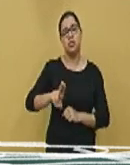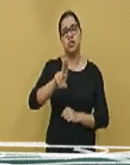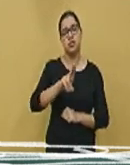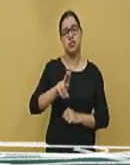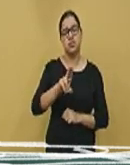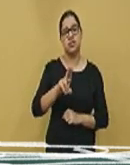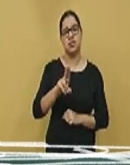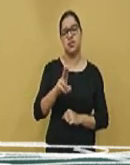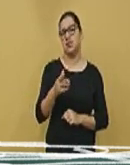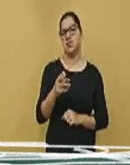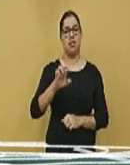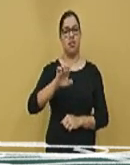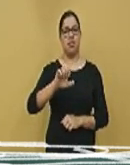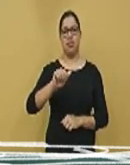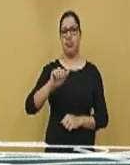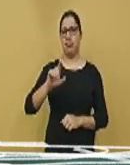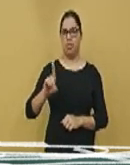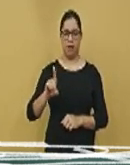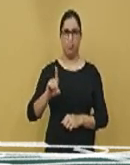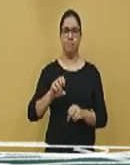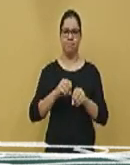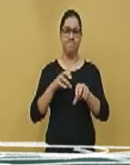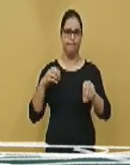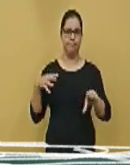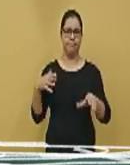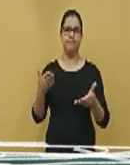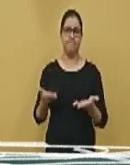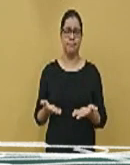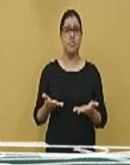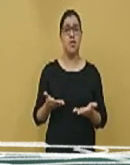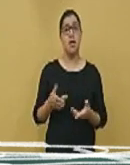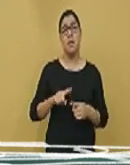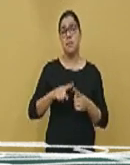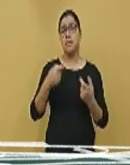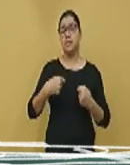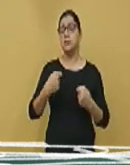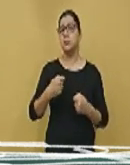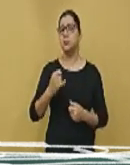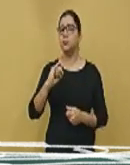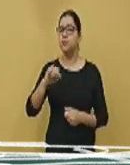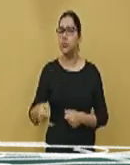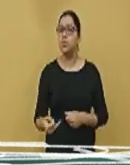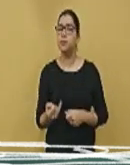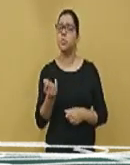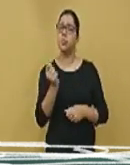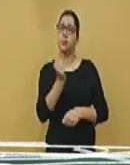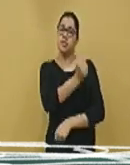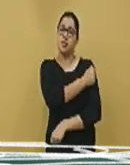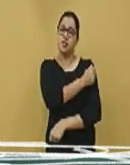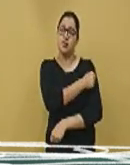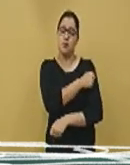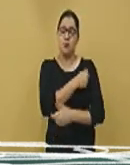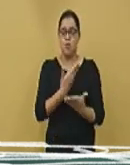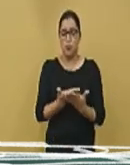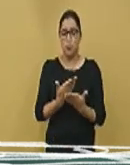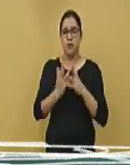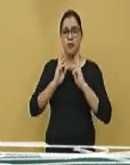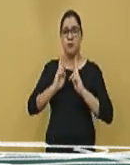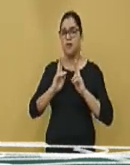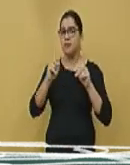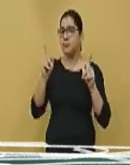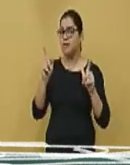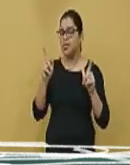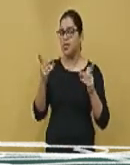E isso é importante que a gente utilize, porque vai dar chance para os nossos alunos estudarem de uma maneira diferente do que estão estudando